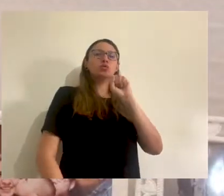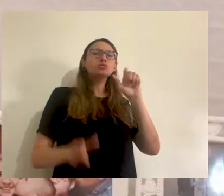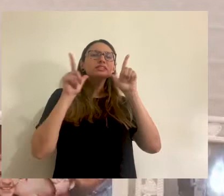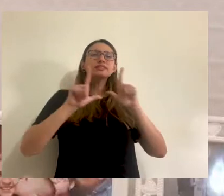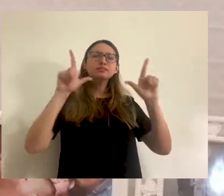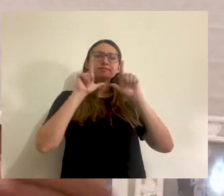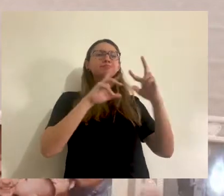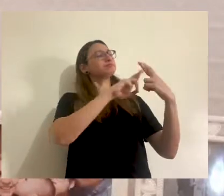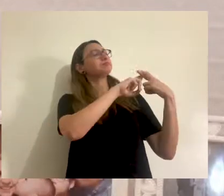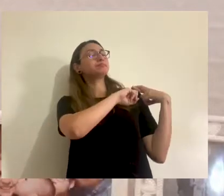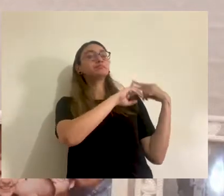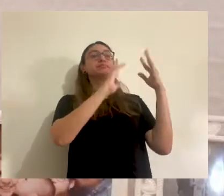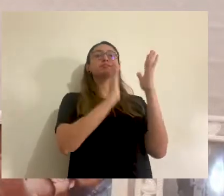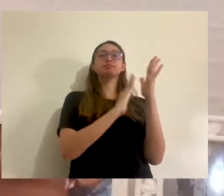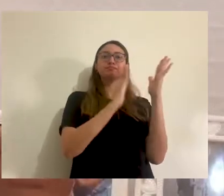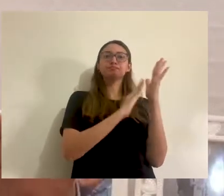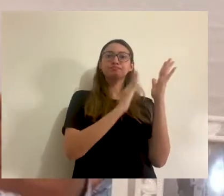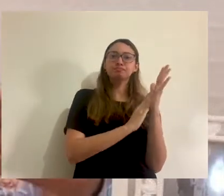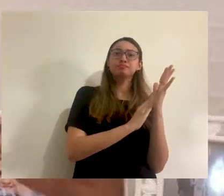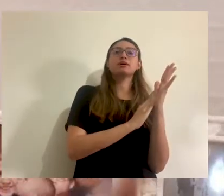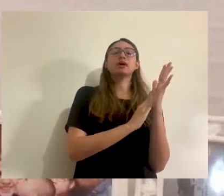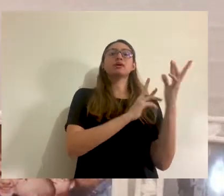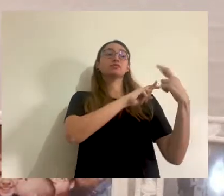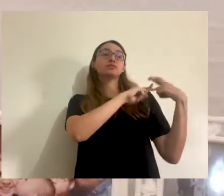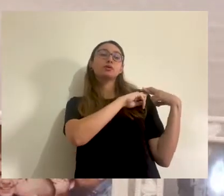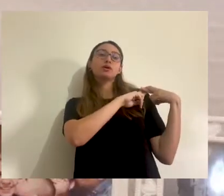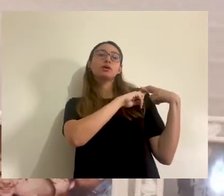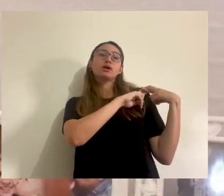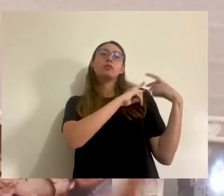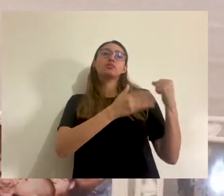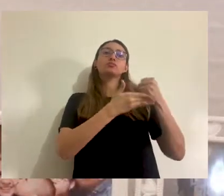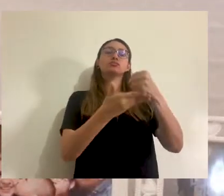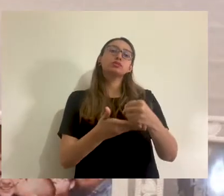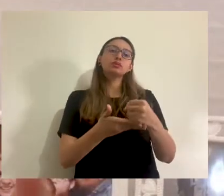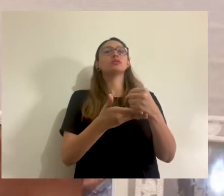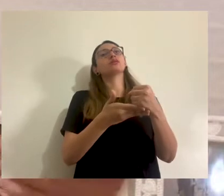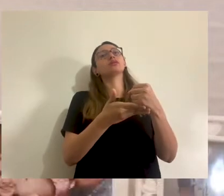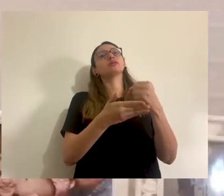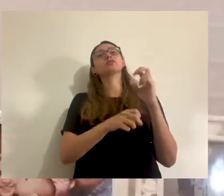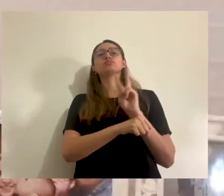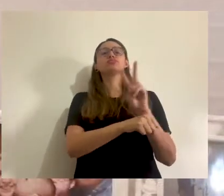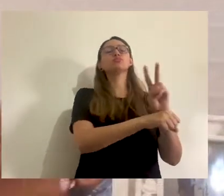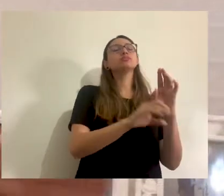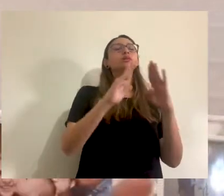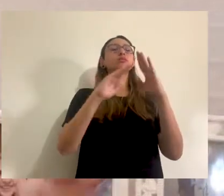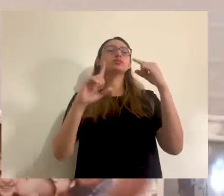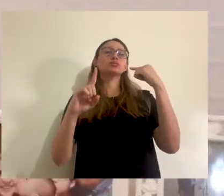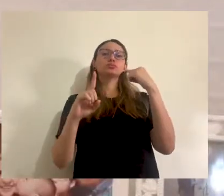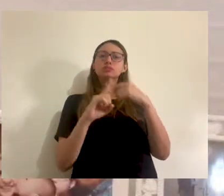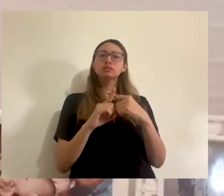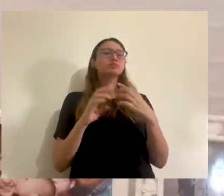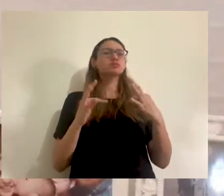eram responsáveis pelo louvor, eram responsáveis por cuidar do templo. Eles zelavam, eles eram porteiros, eles eram padeiros,